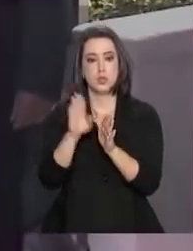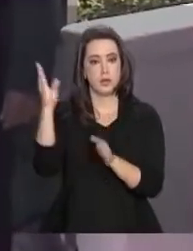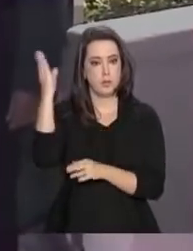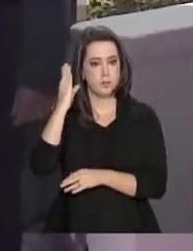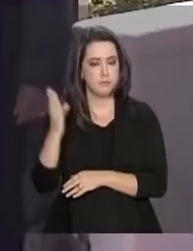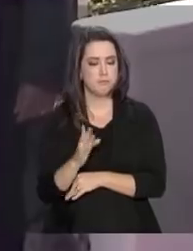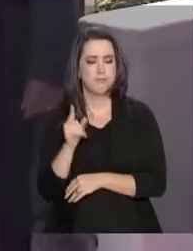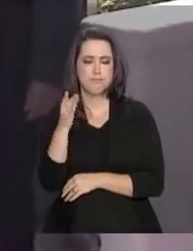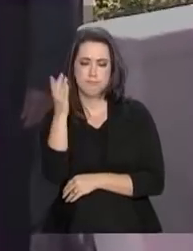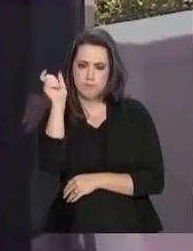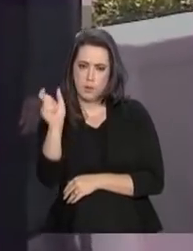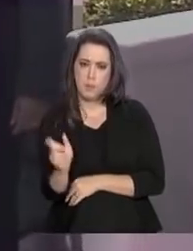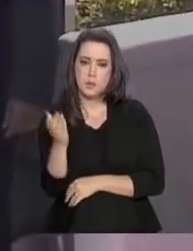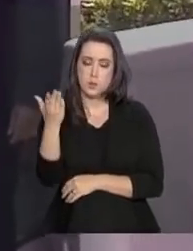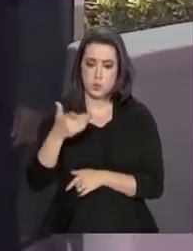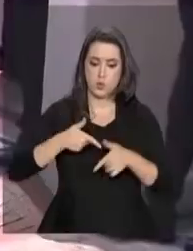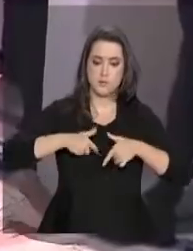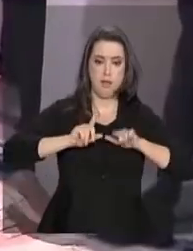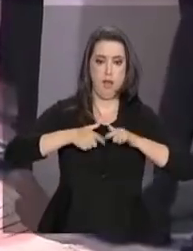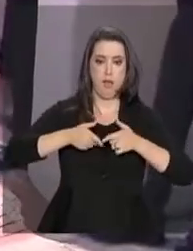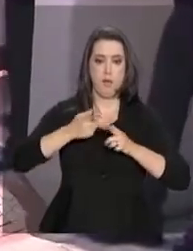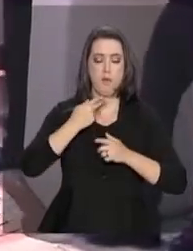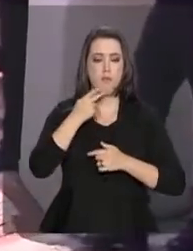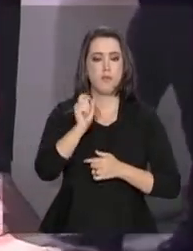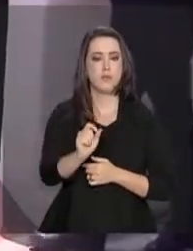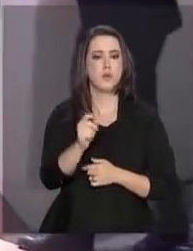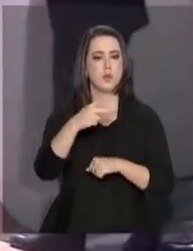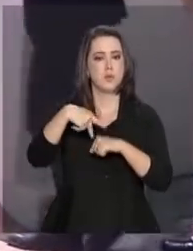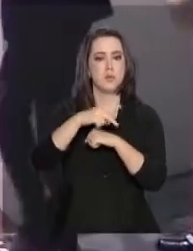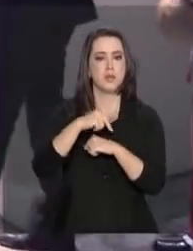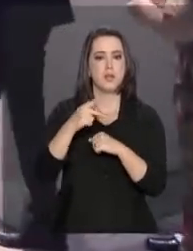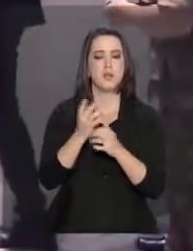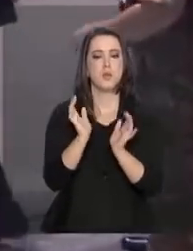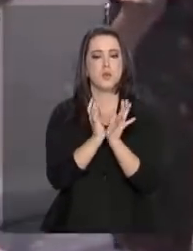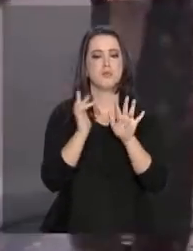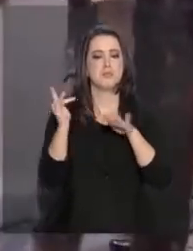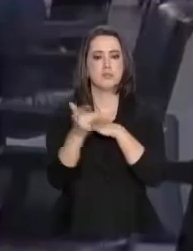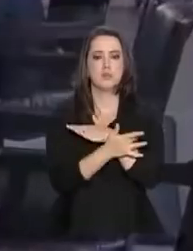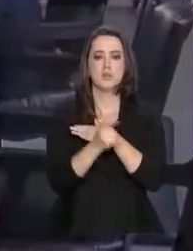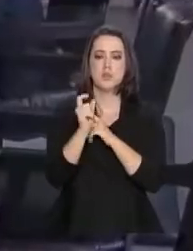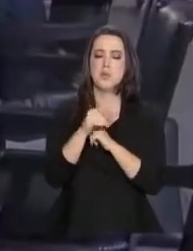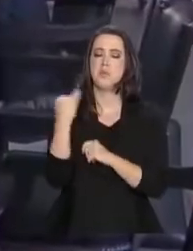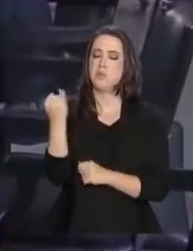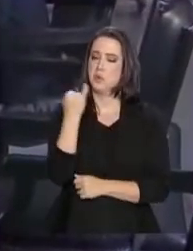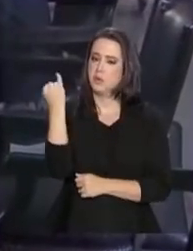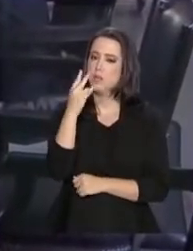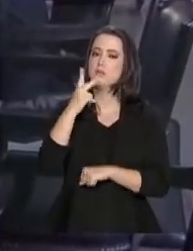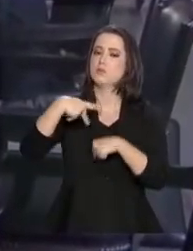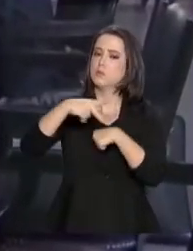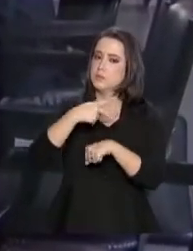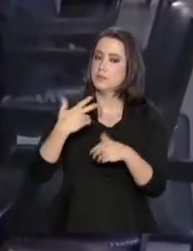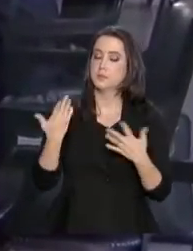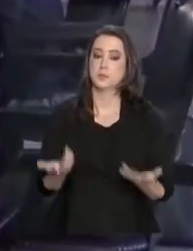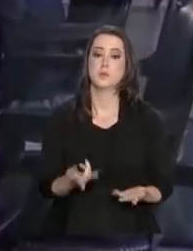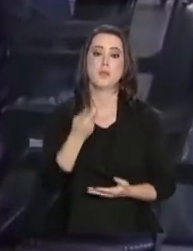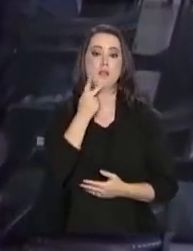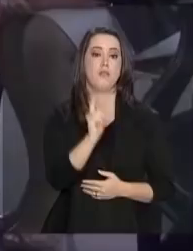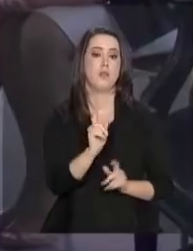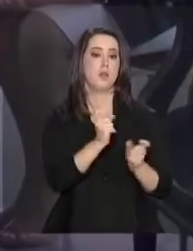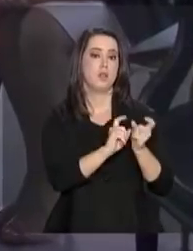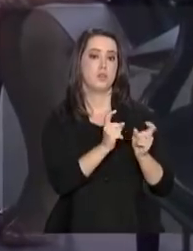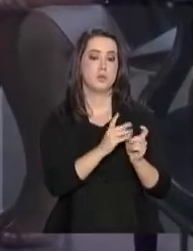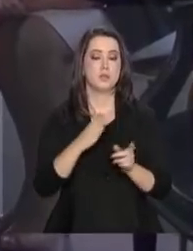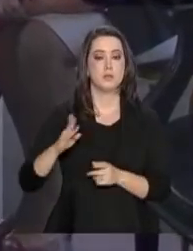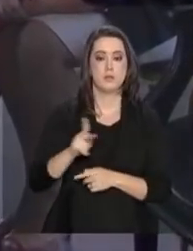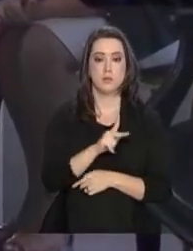ao brasil primeiro ministro israelense classificou o país pelas redes sociais como uma grande potência e congestão